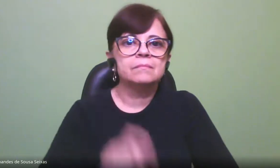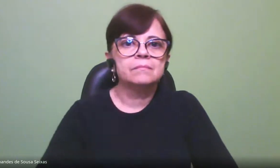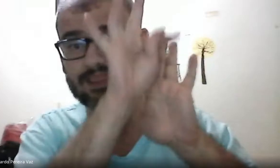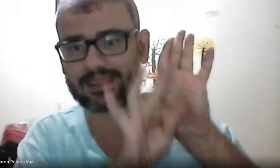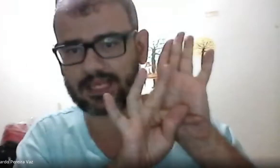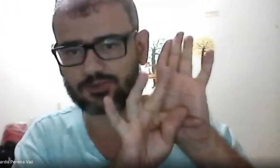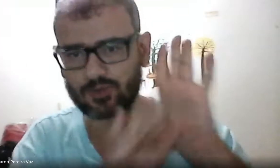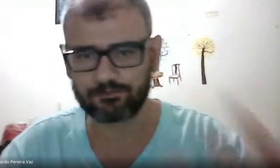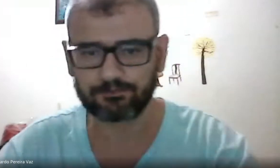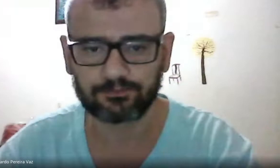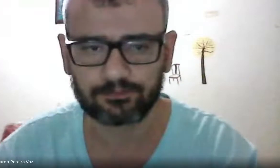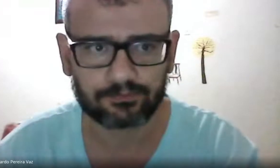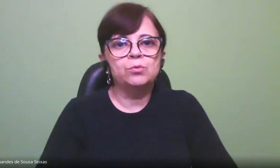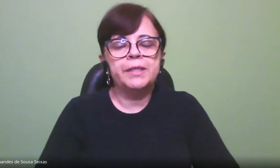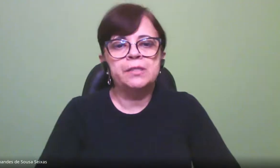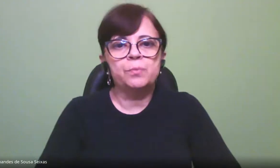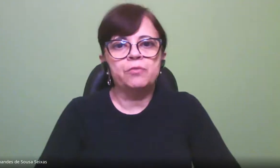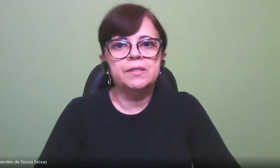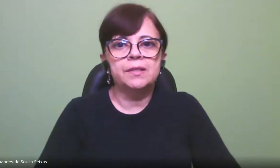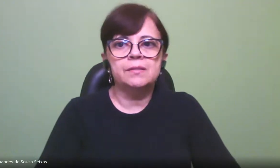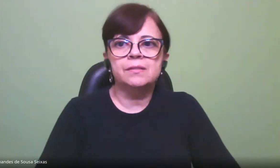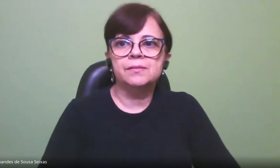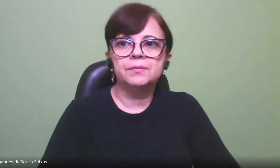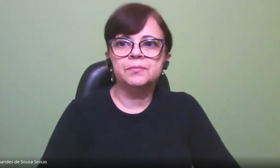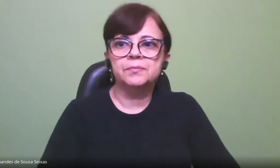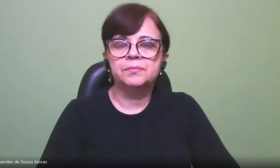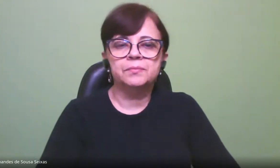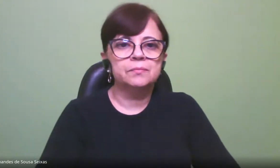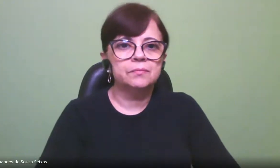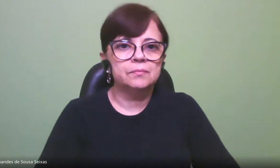Opa, texto. Vou mostrar um texto para vocês.